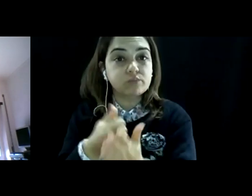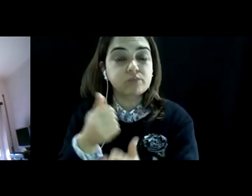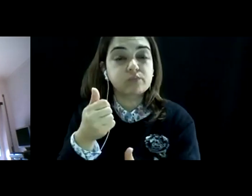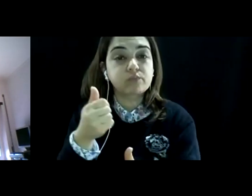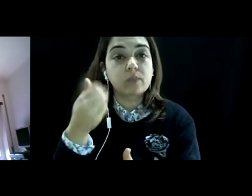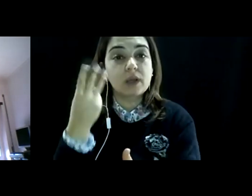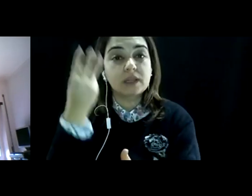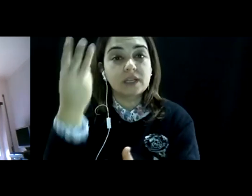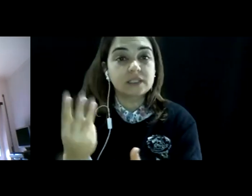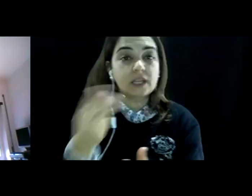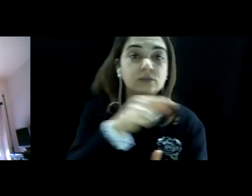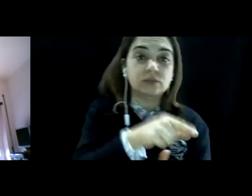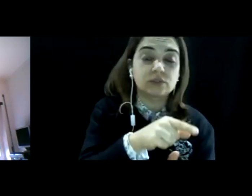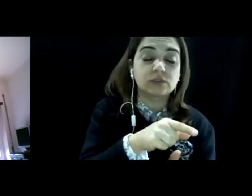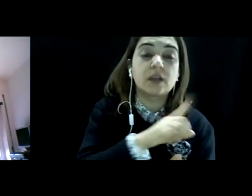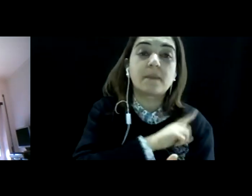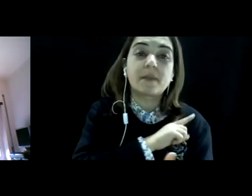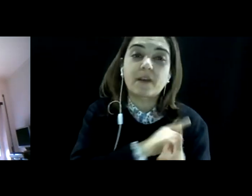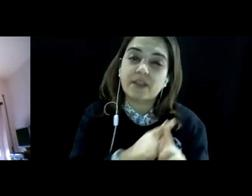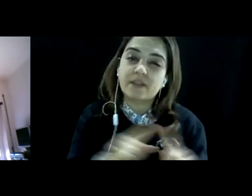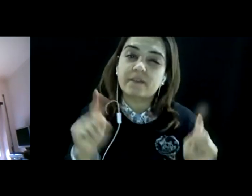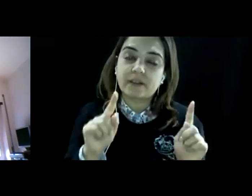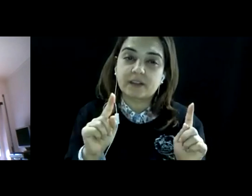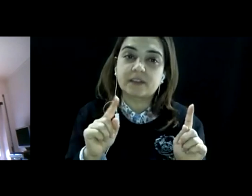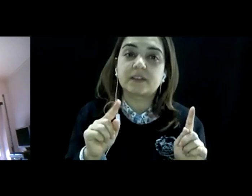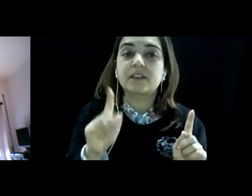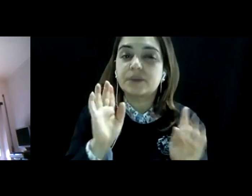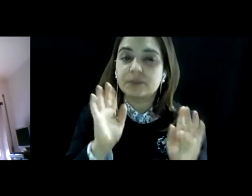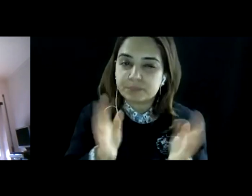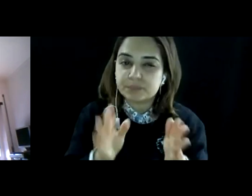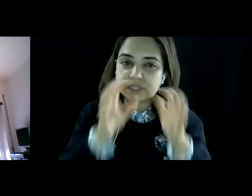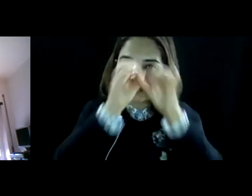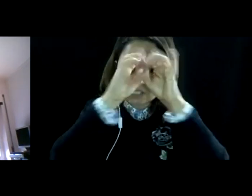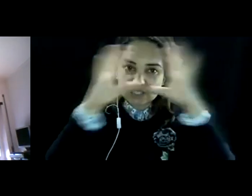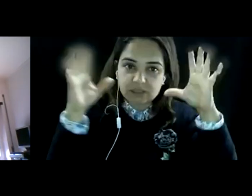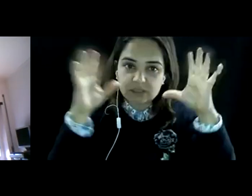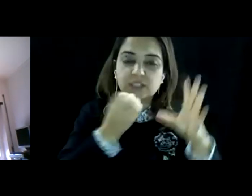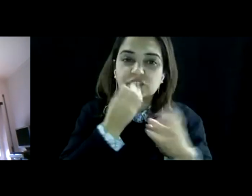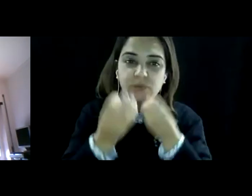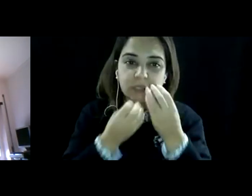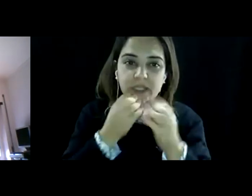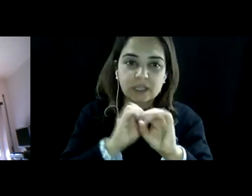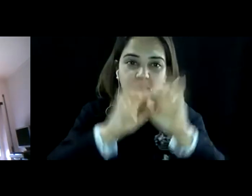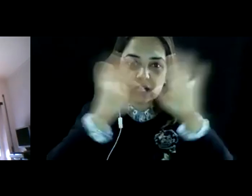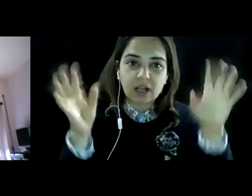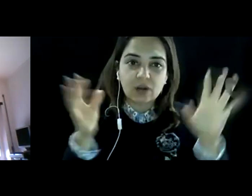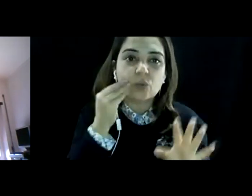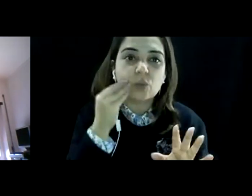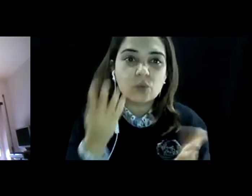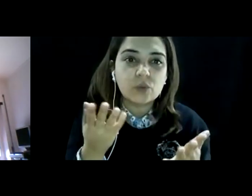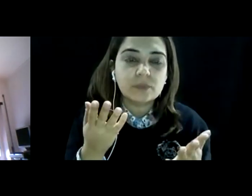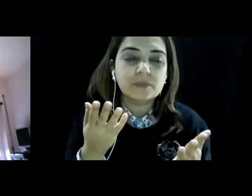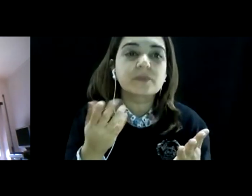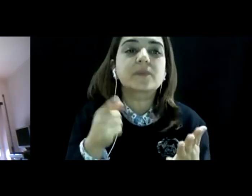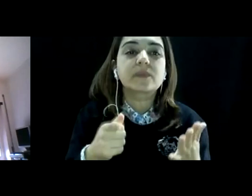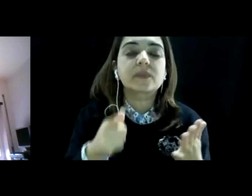que convém depois tentar esclarecer. Uma dos fatores pode ser explicado pela capacidade que as